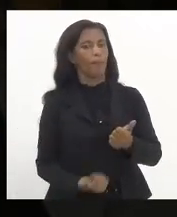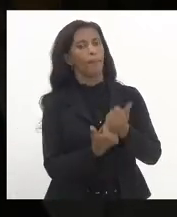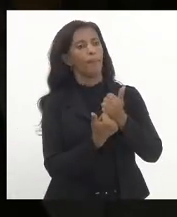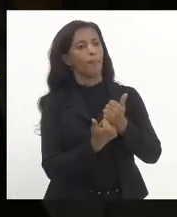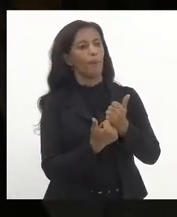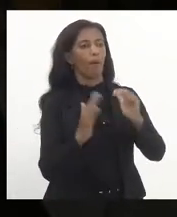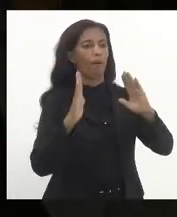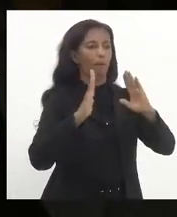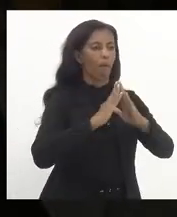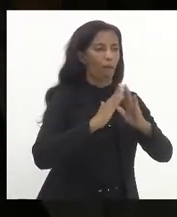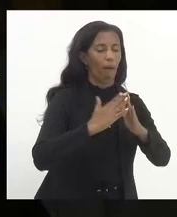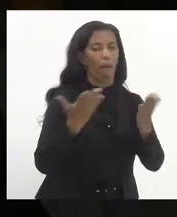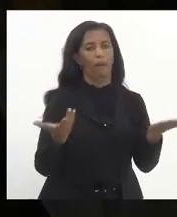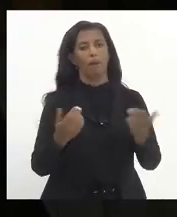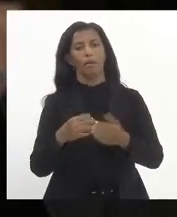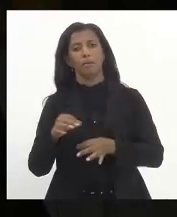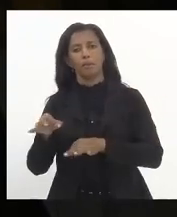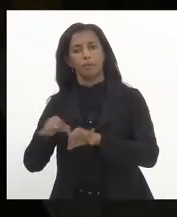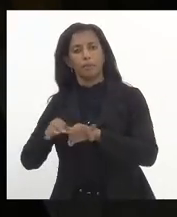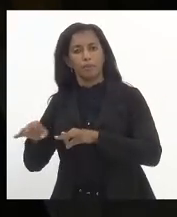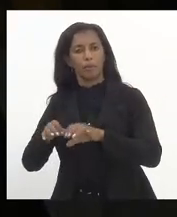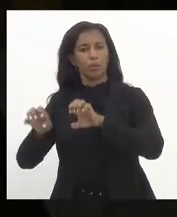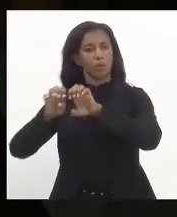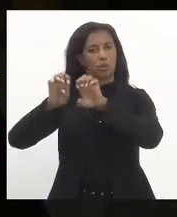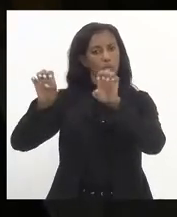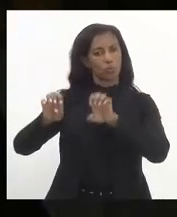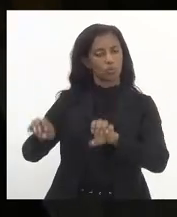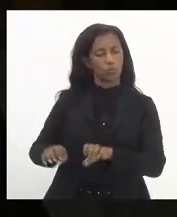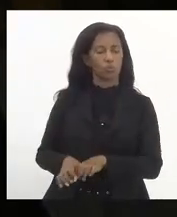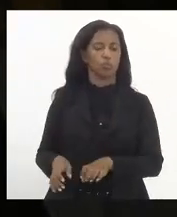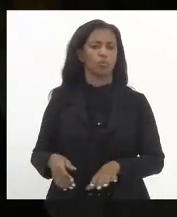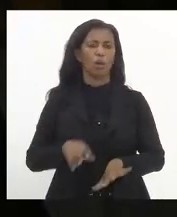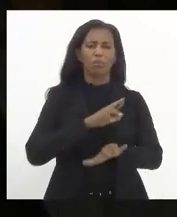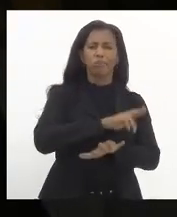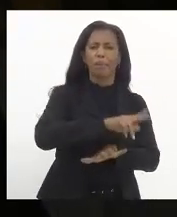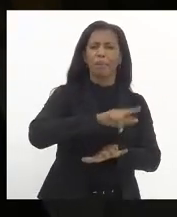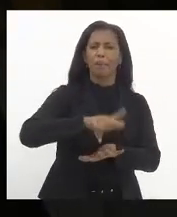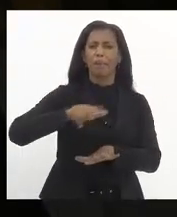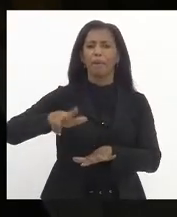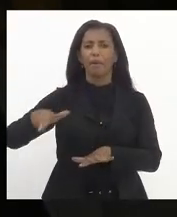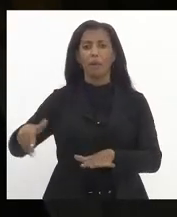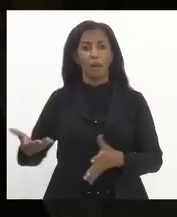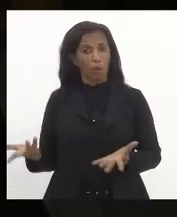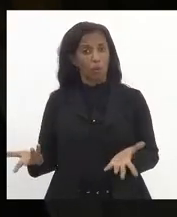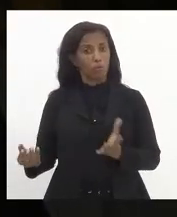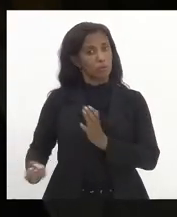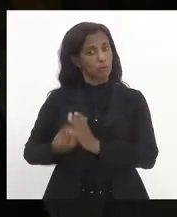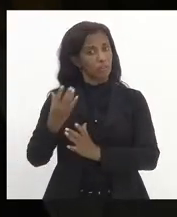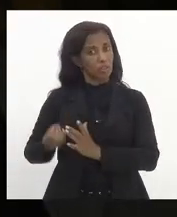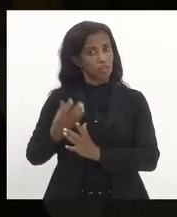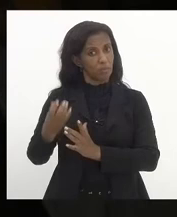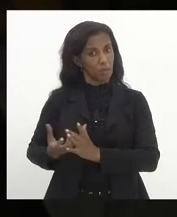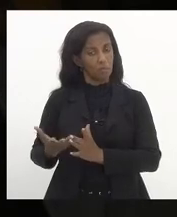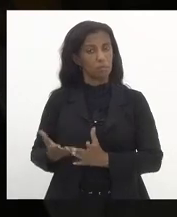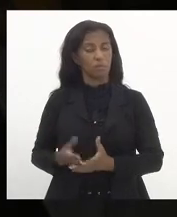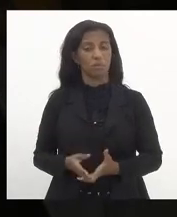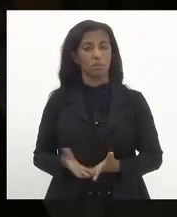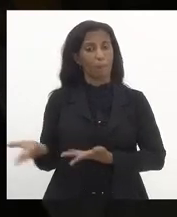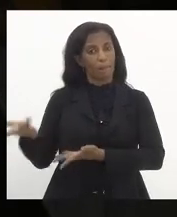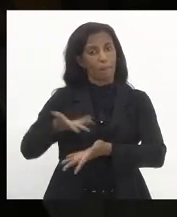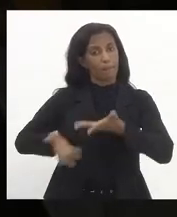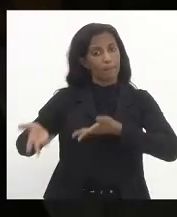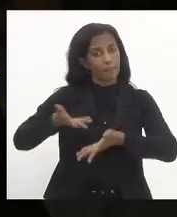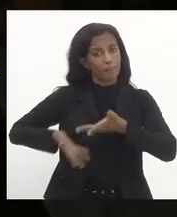na área da moradia, seja para apoiar projetos na infraestrutura, ou seja, nas mais diferentes áreas, os grandes investimentos,